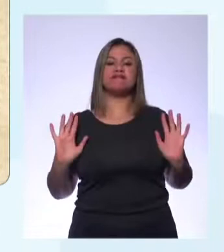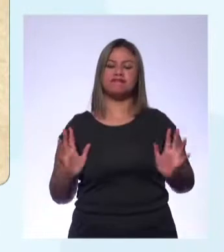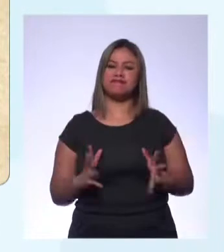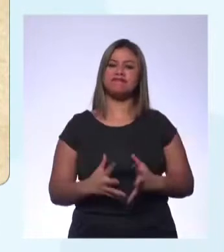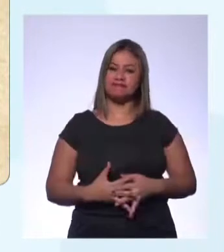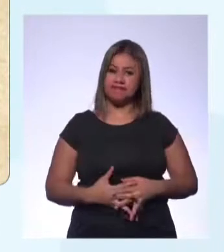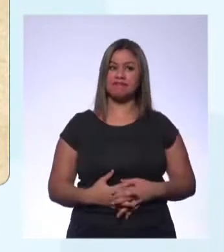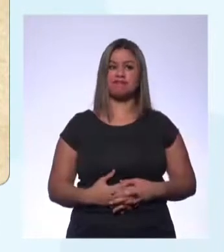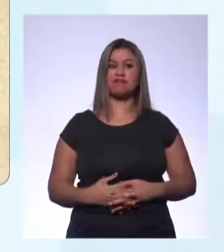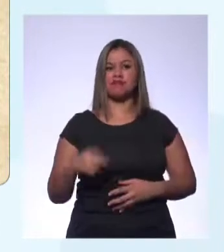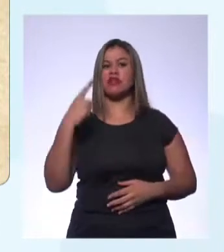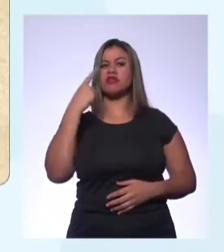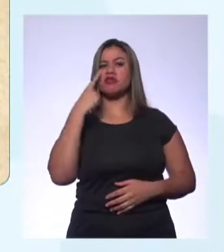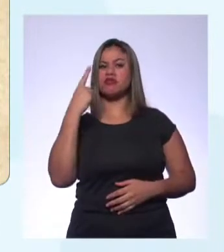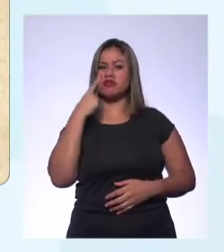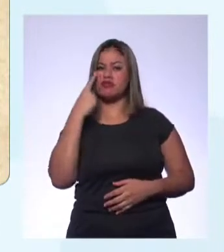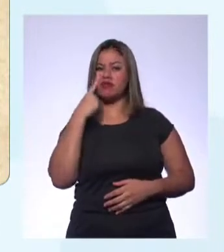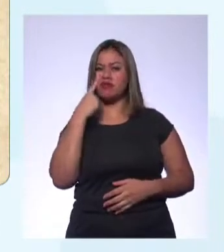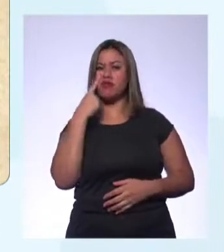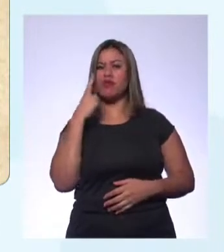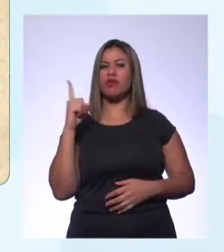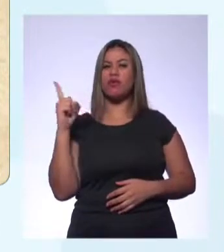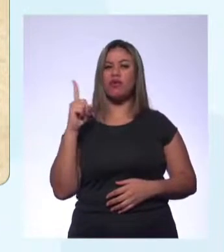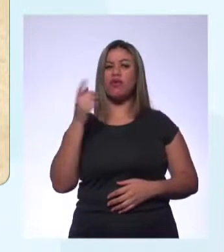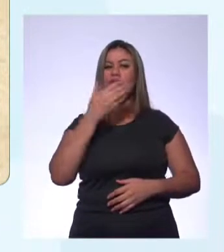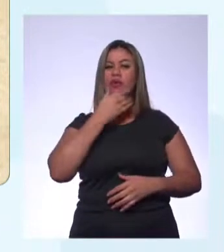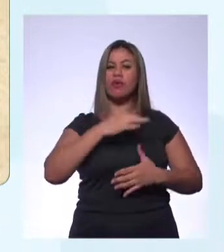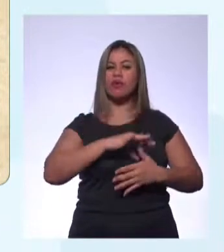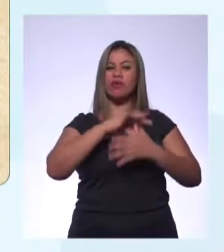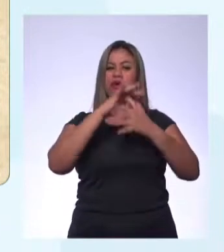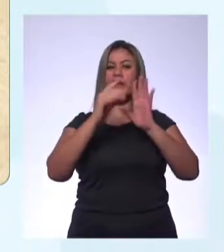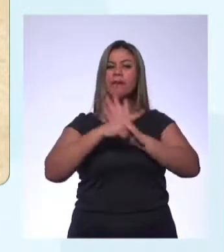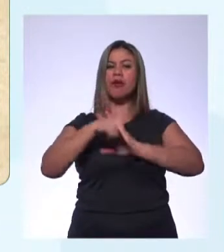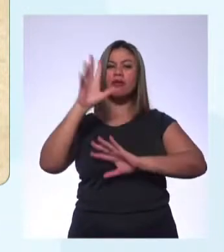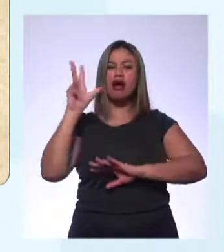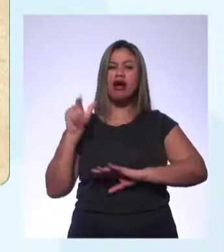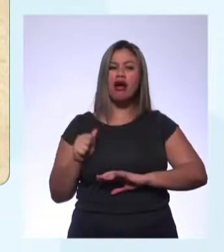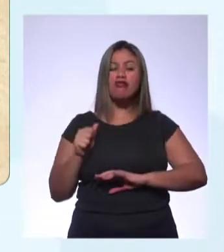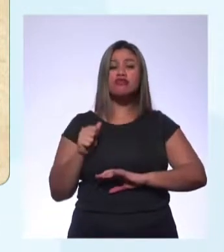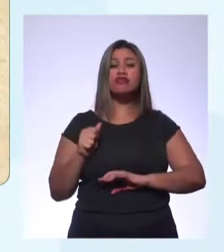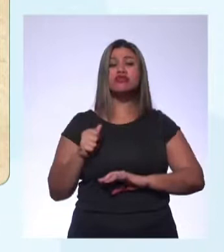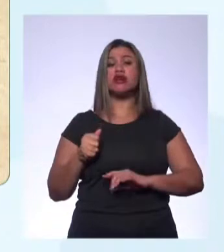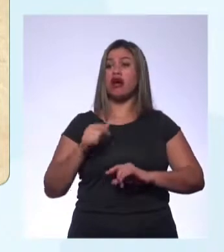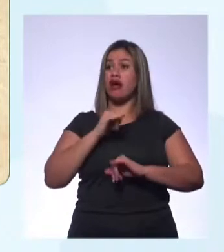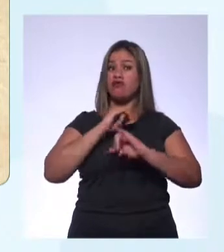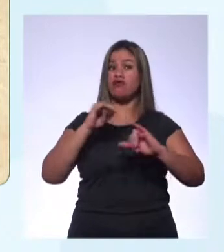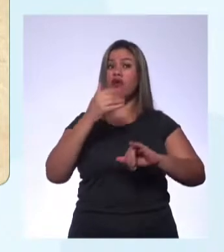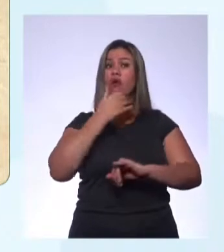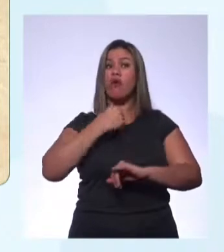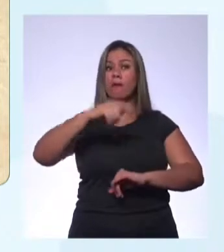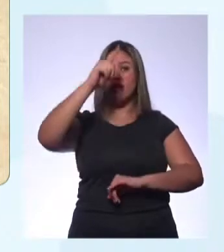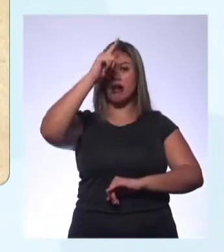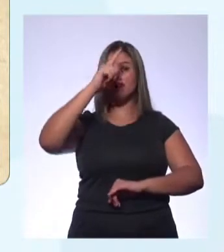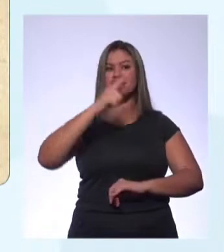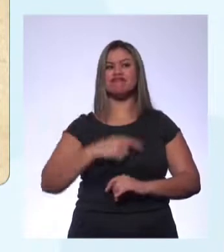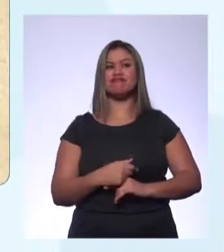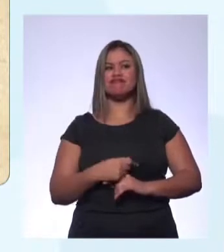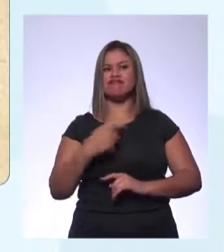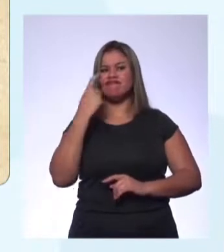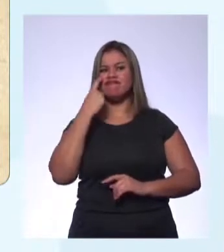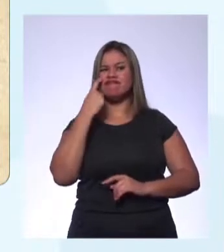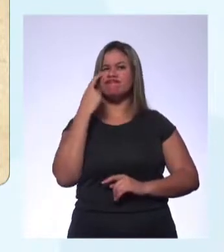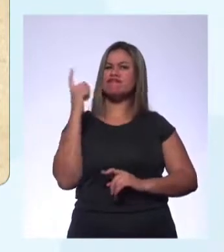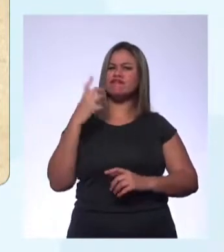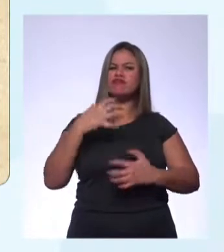Olha esta fala aí desse líder africano para um comandante alemão. Prestem bem atenção no